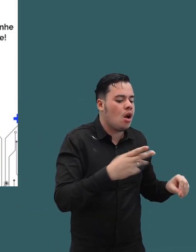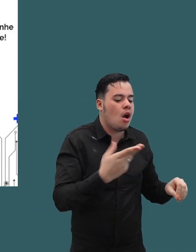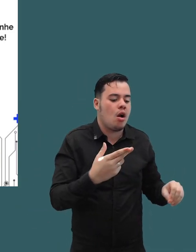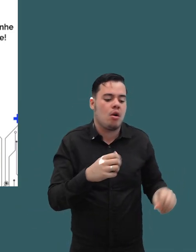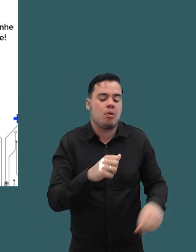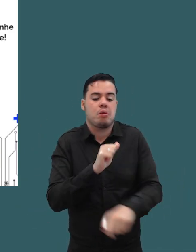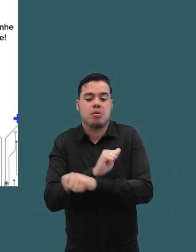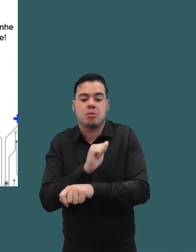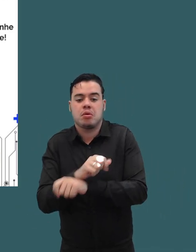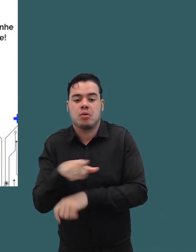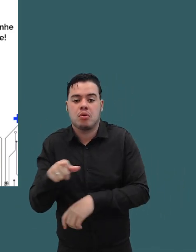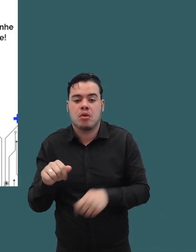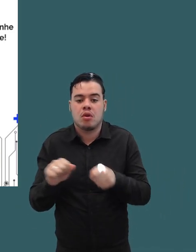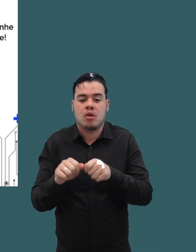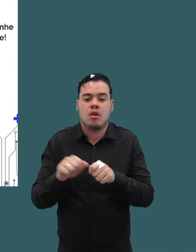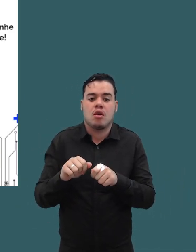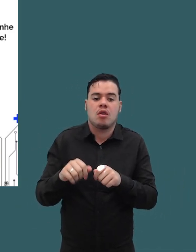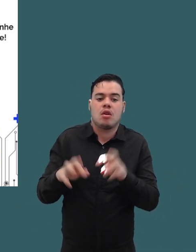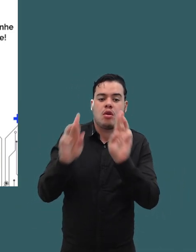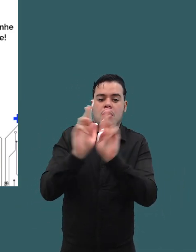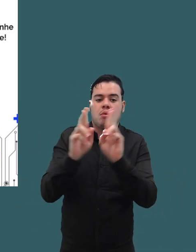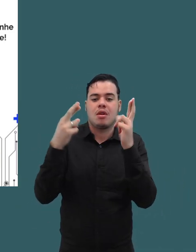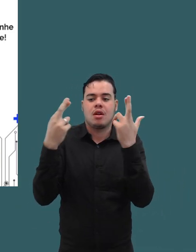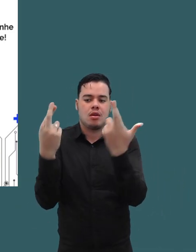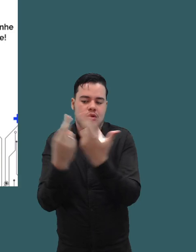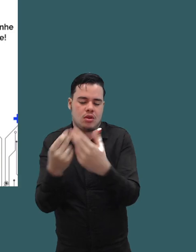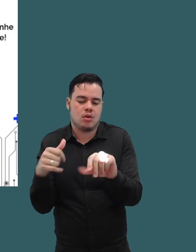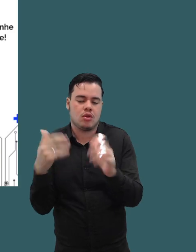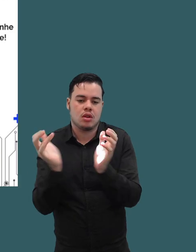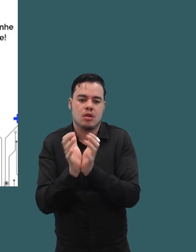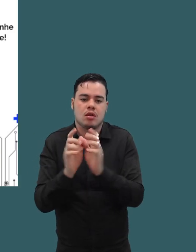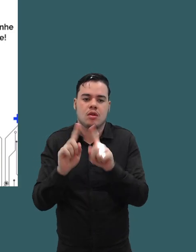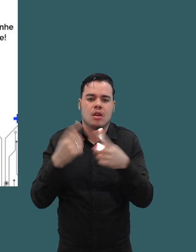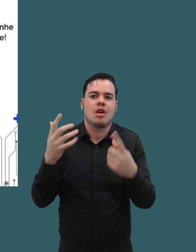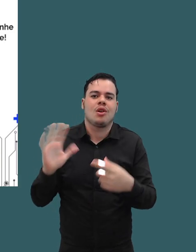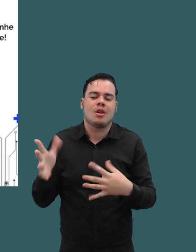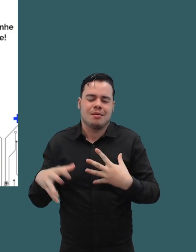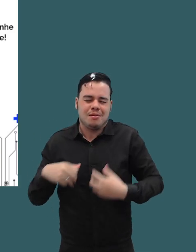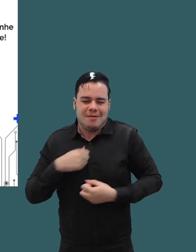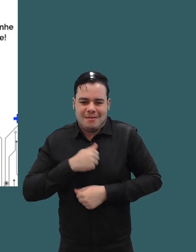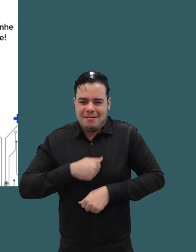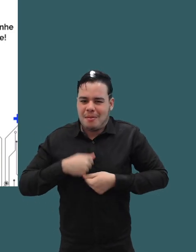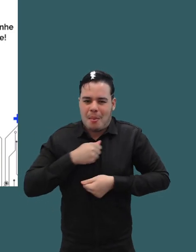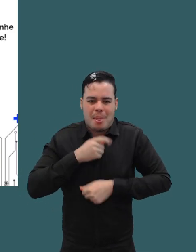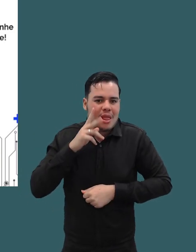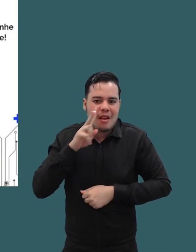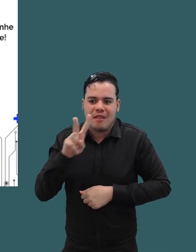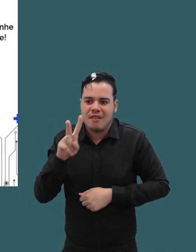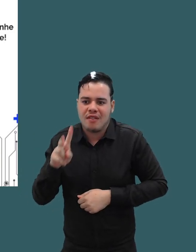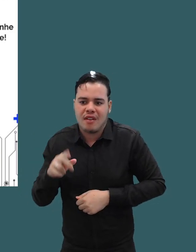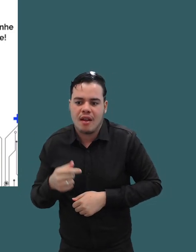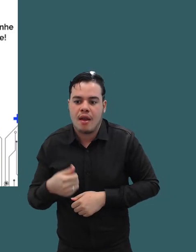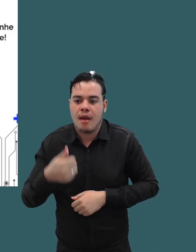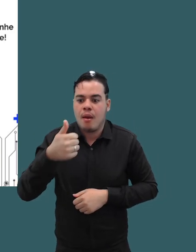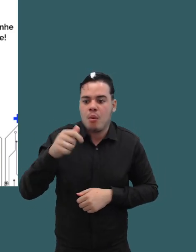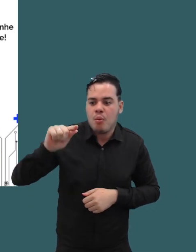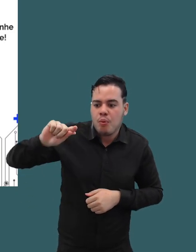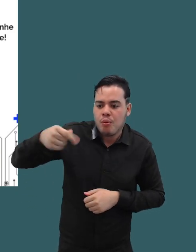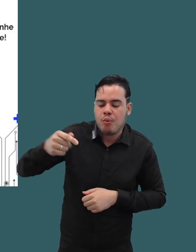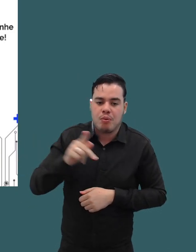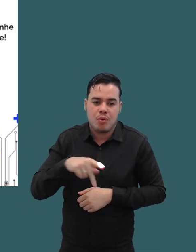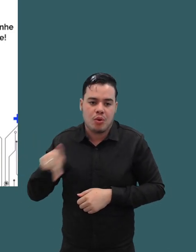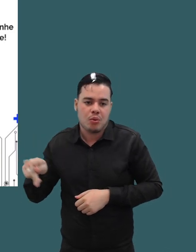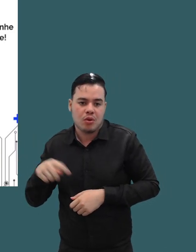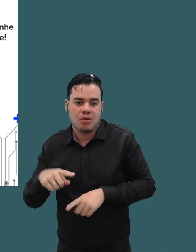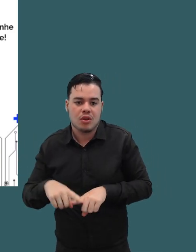pouquinho para fazer a reunião dessa turma, mas eu estou aqui ansiosa para ver 1.000 professores, mais